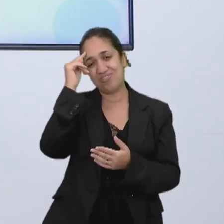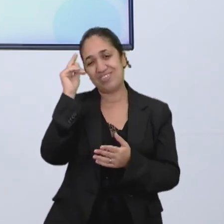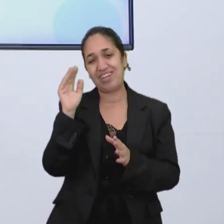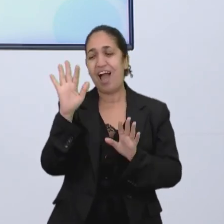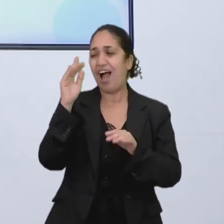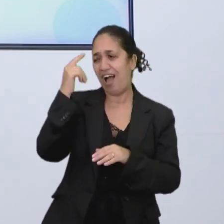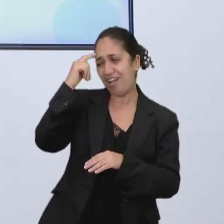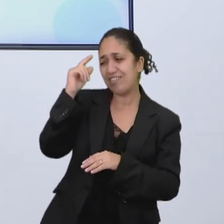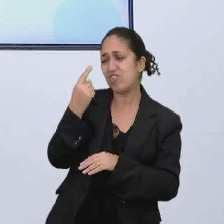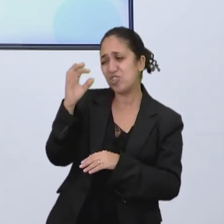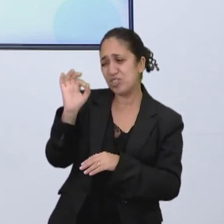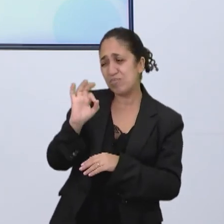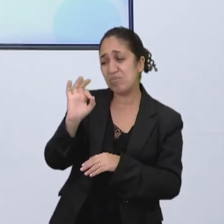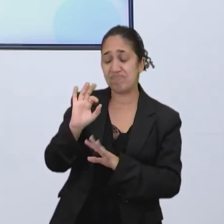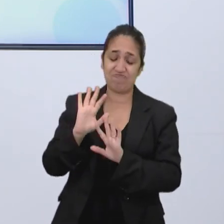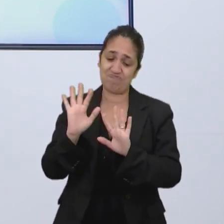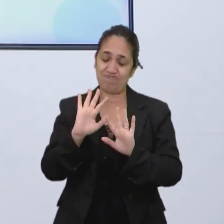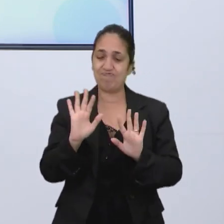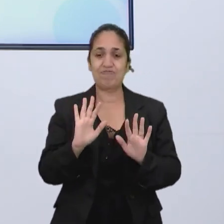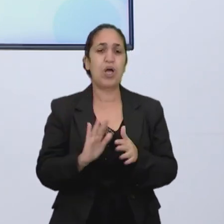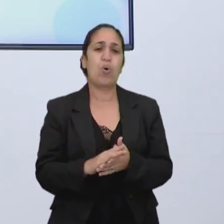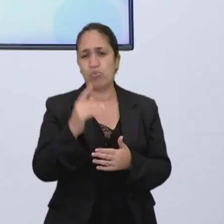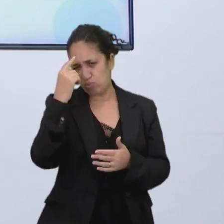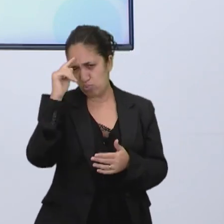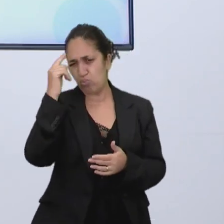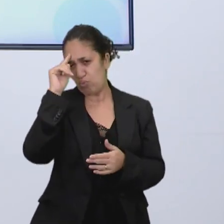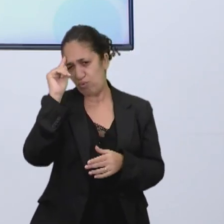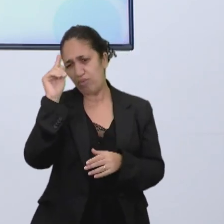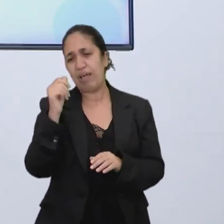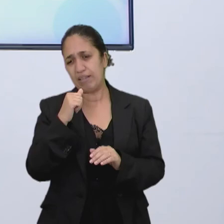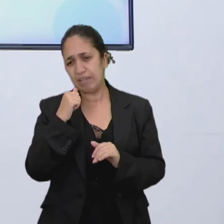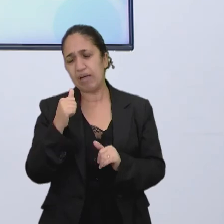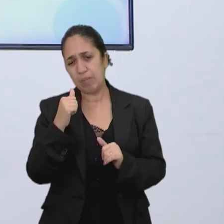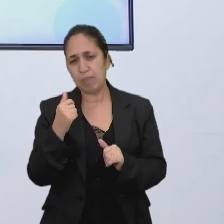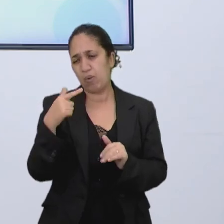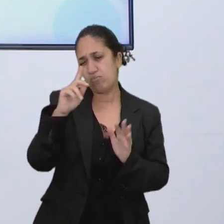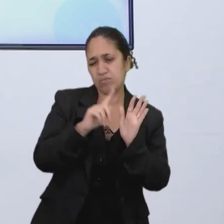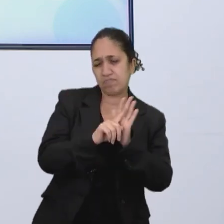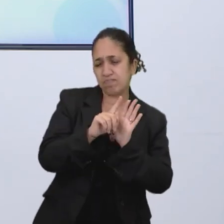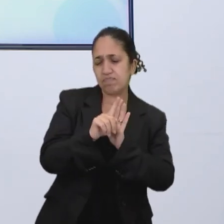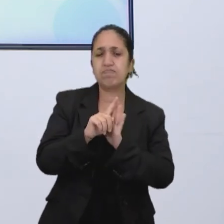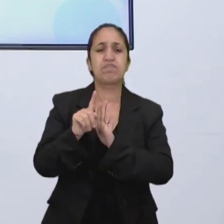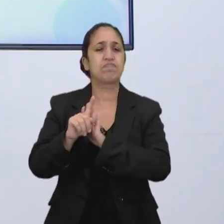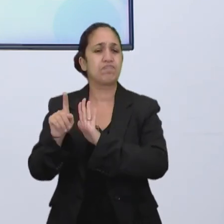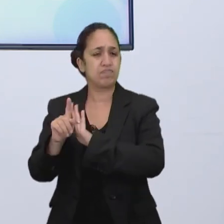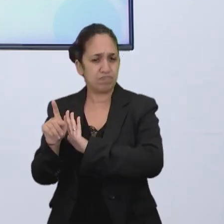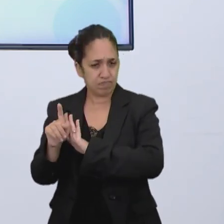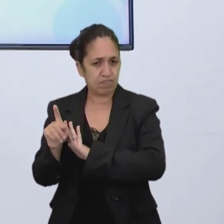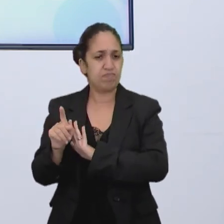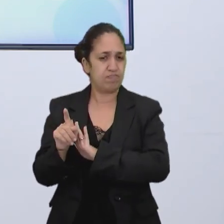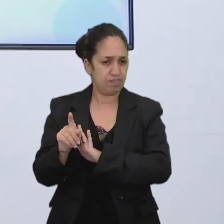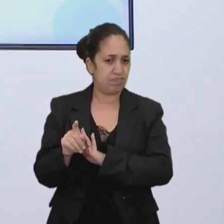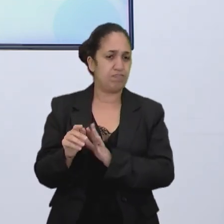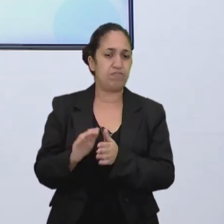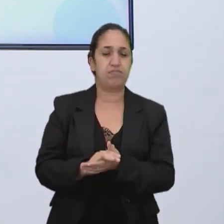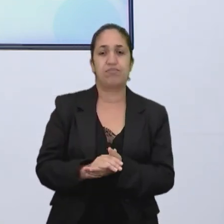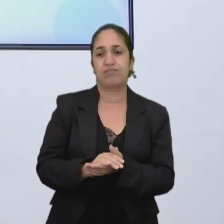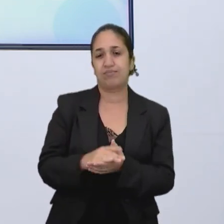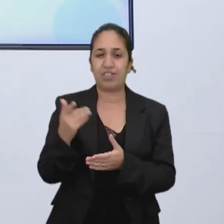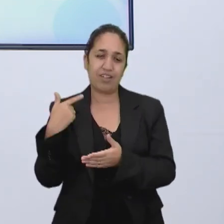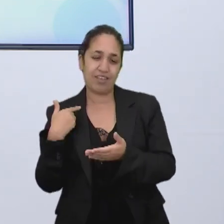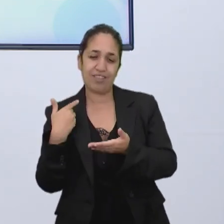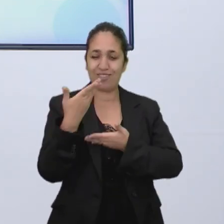entendi 100%. Não é legal, né? É sempre bom você ter algum questionamento, é sempre bom você ter alguma dúvida, trocar